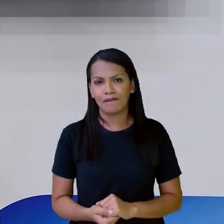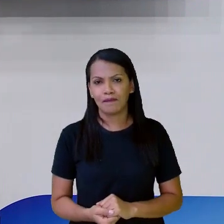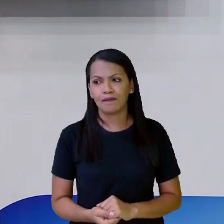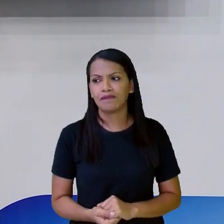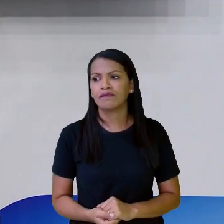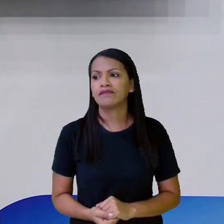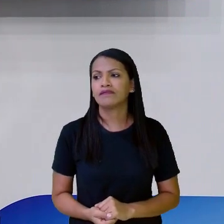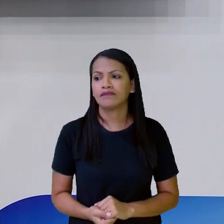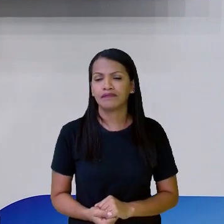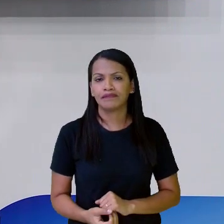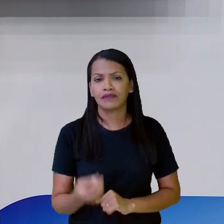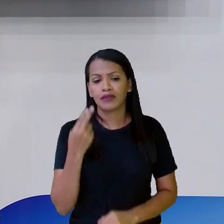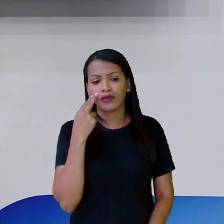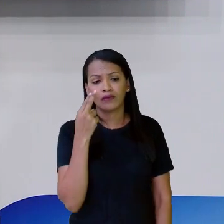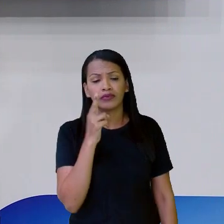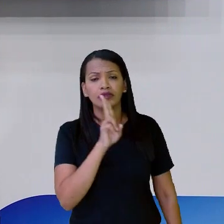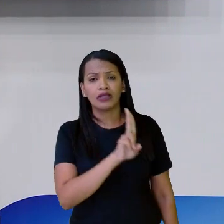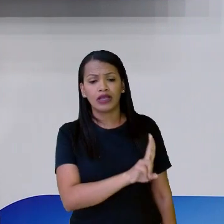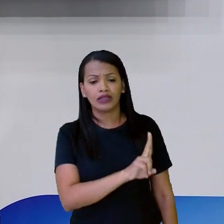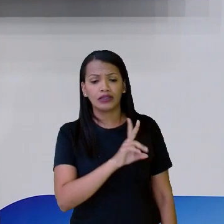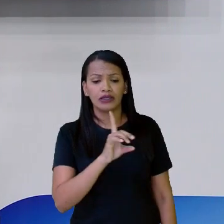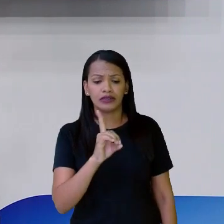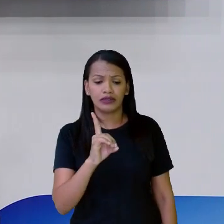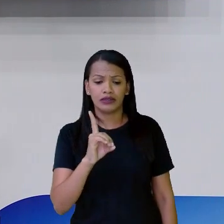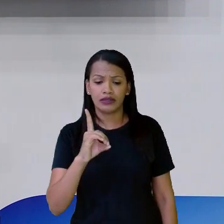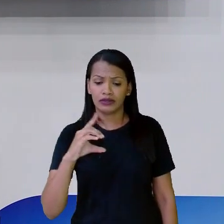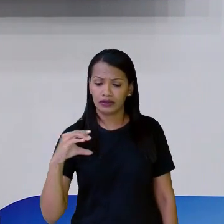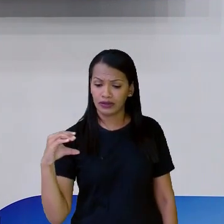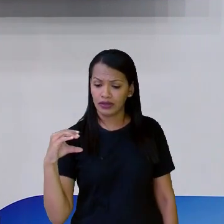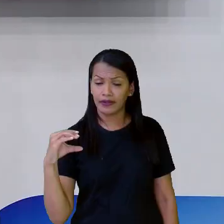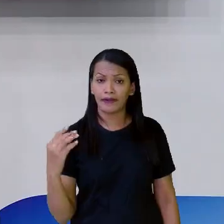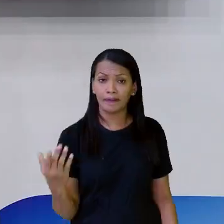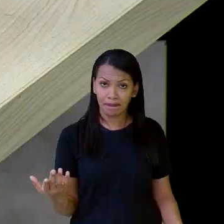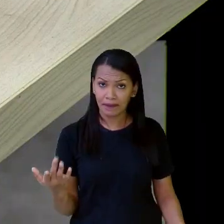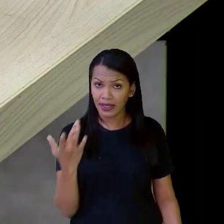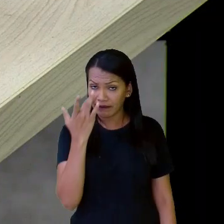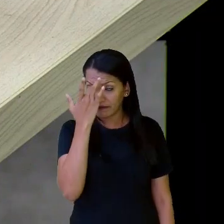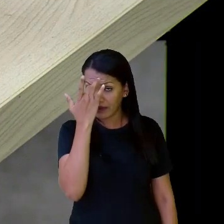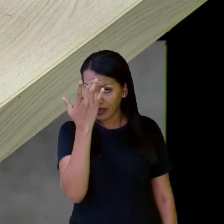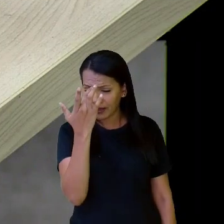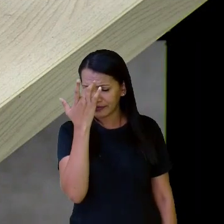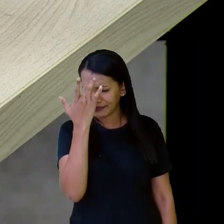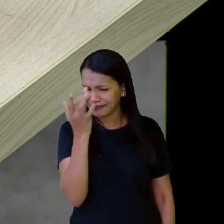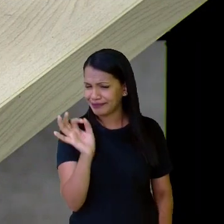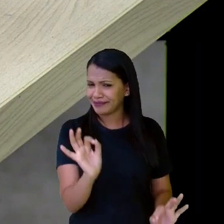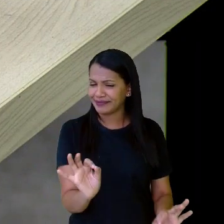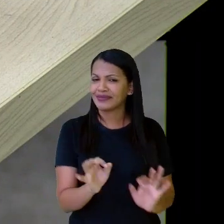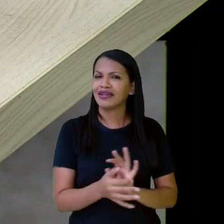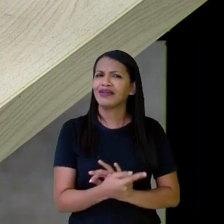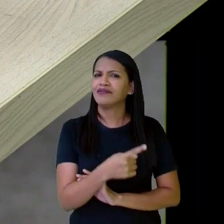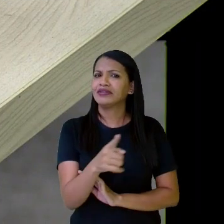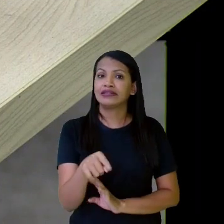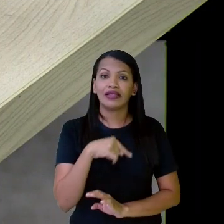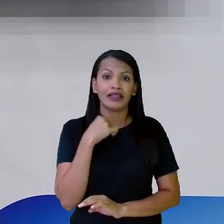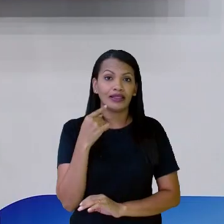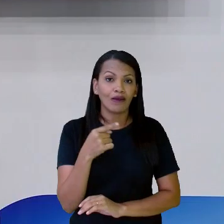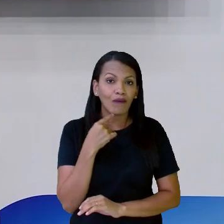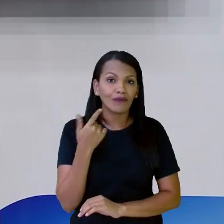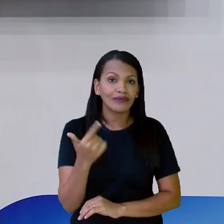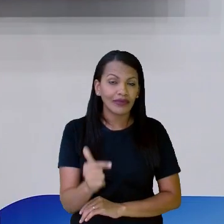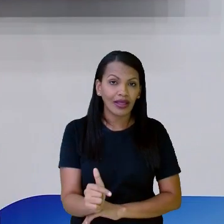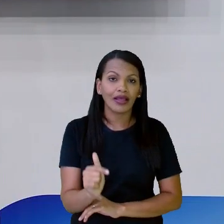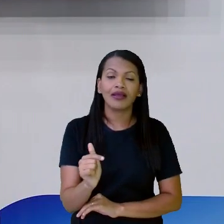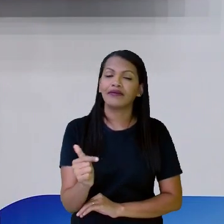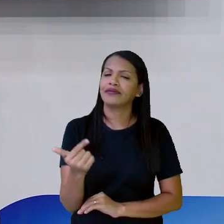543. Unidade, dezena, centena. Fácil, fácil demais. Se você não tiver um